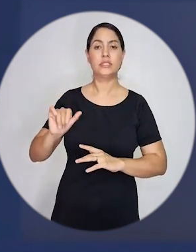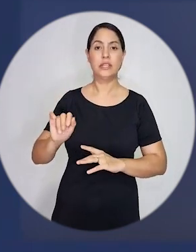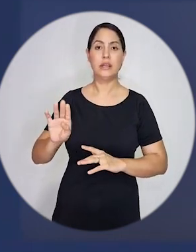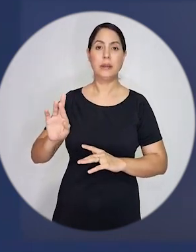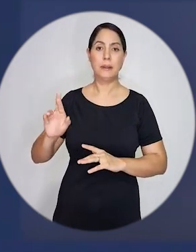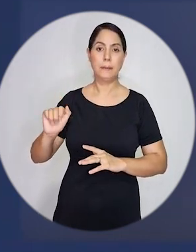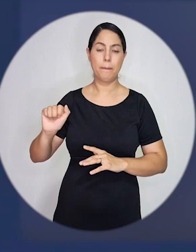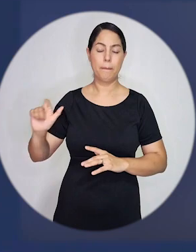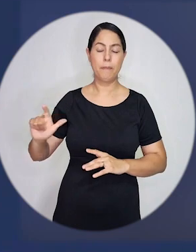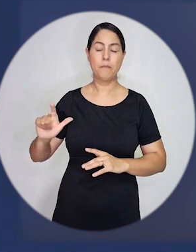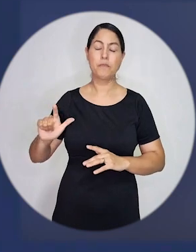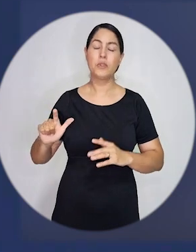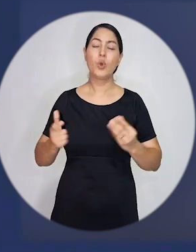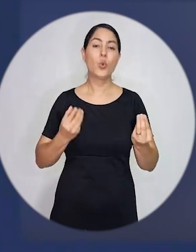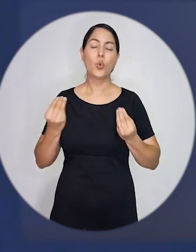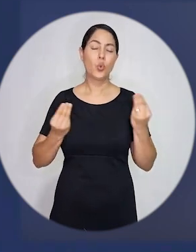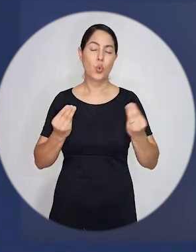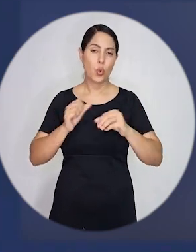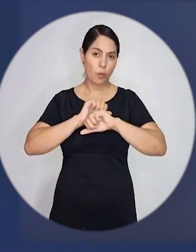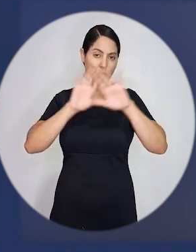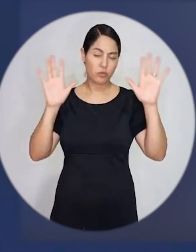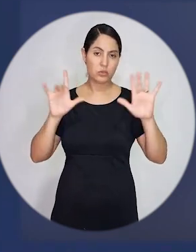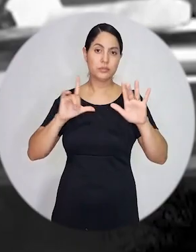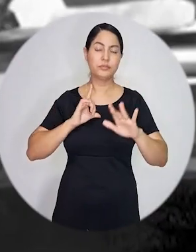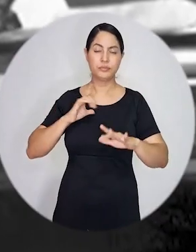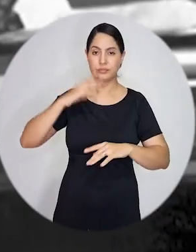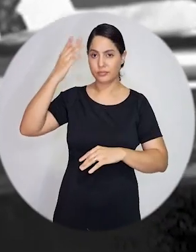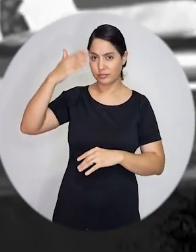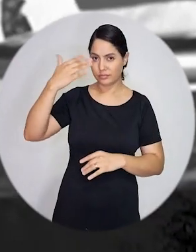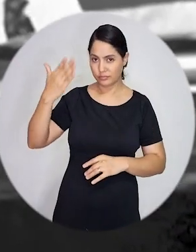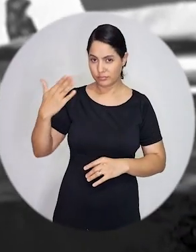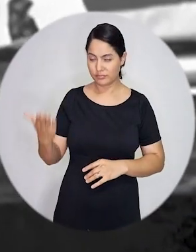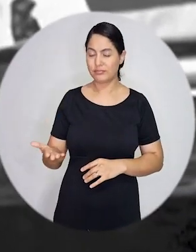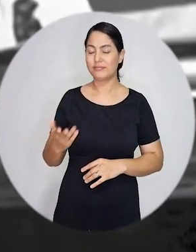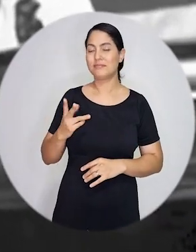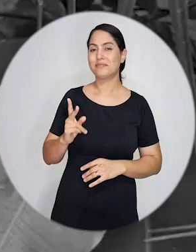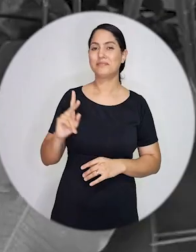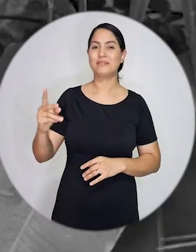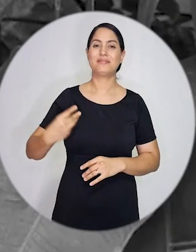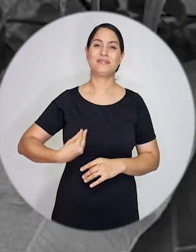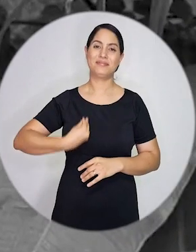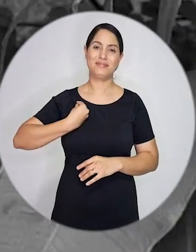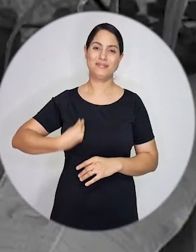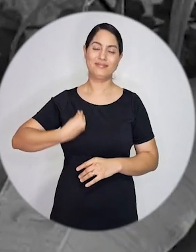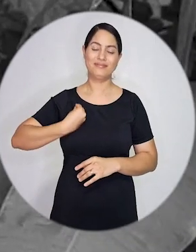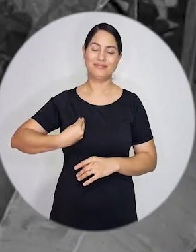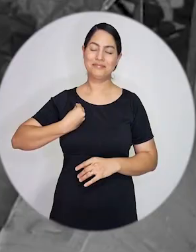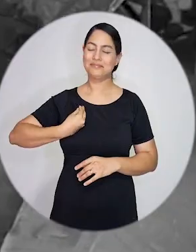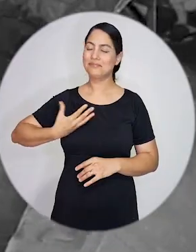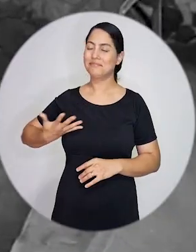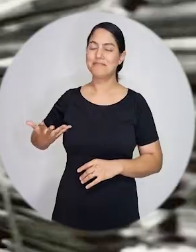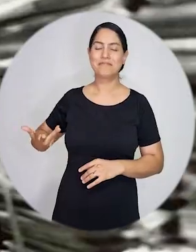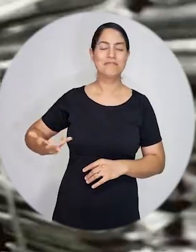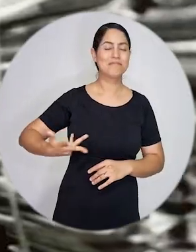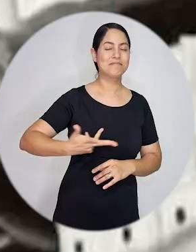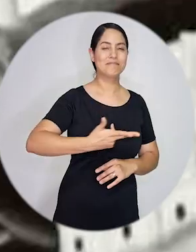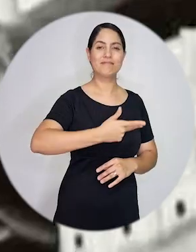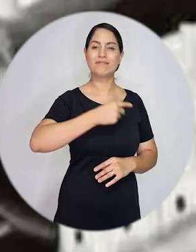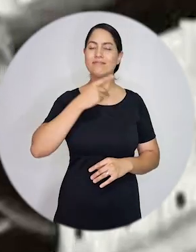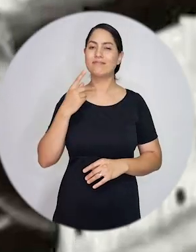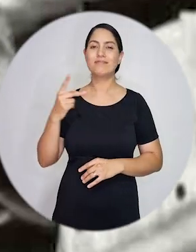de Bernardo Cabral. O ponto de partida para o ingresso do nosso homenageado na vida parlamentar foi